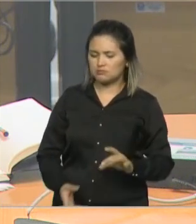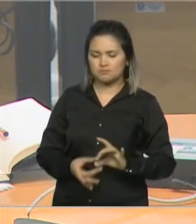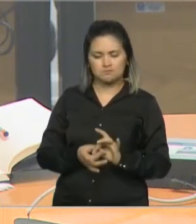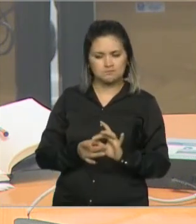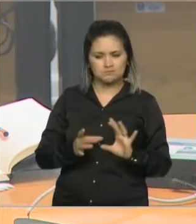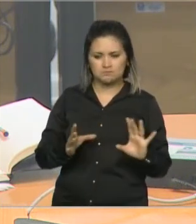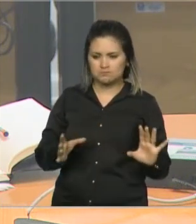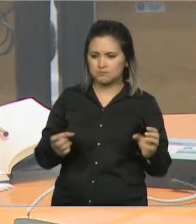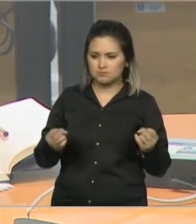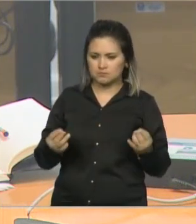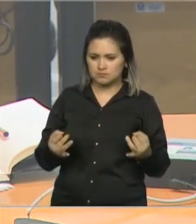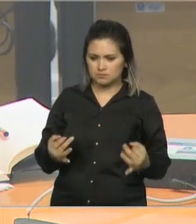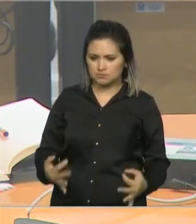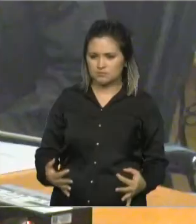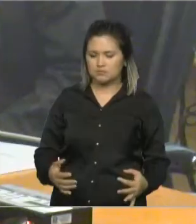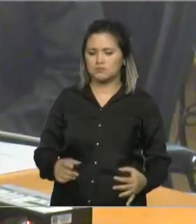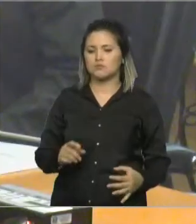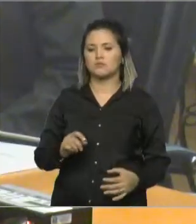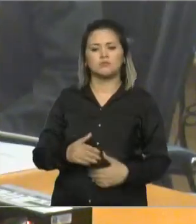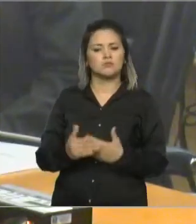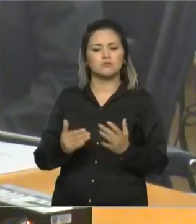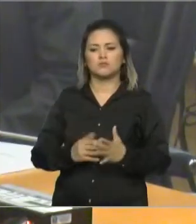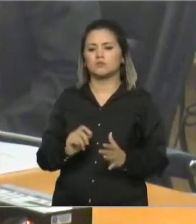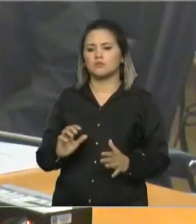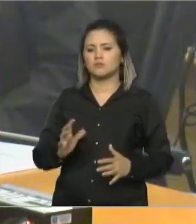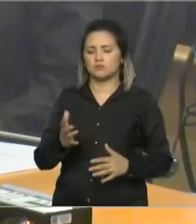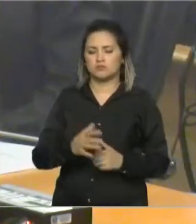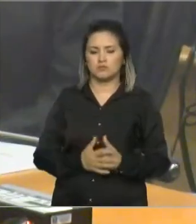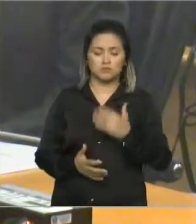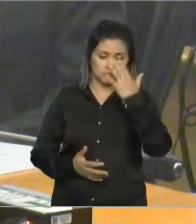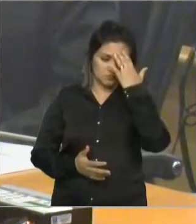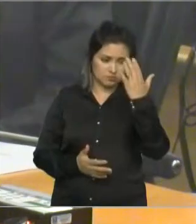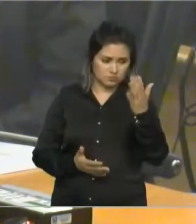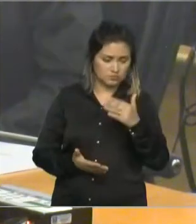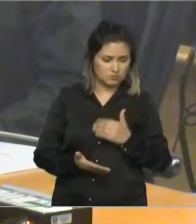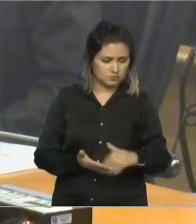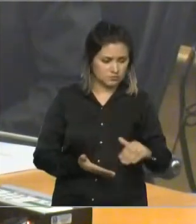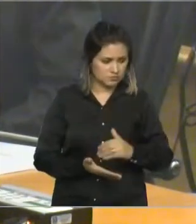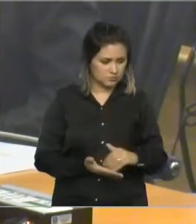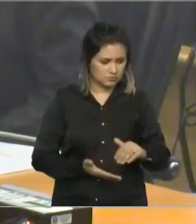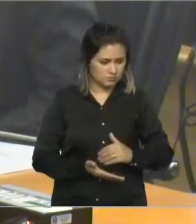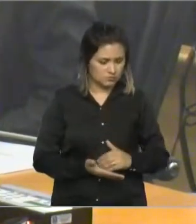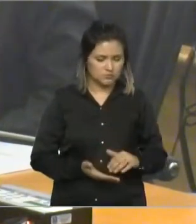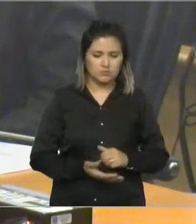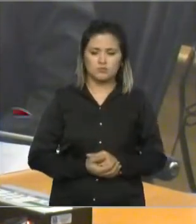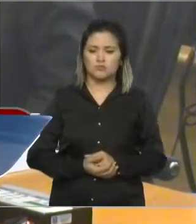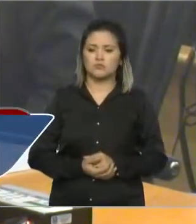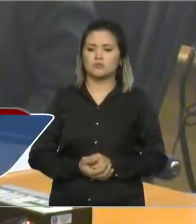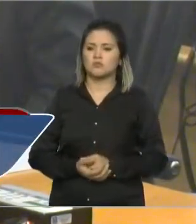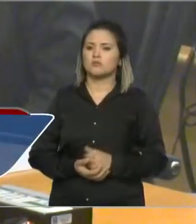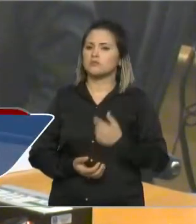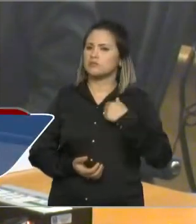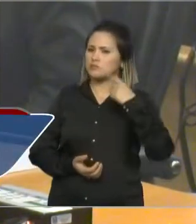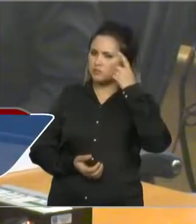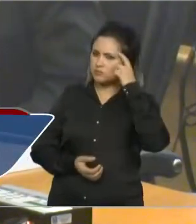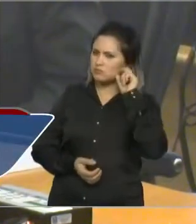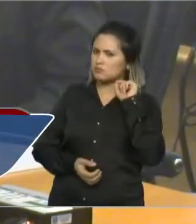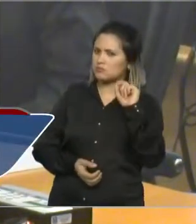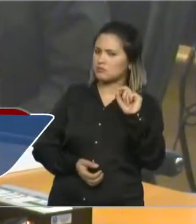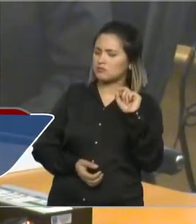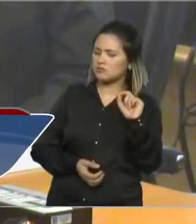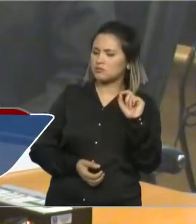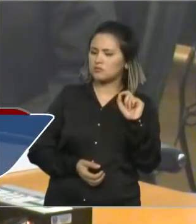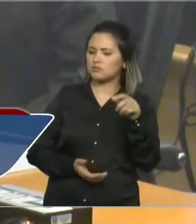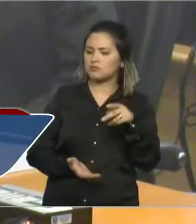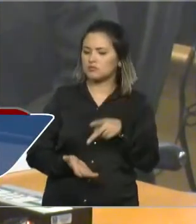fazer o bom debate. Agradeço, secretário, a sua presença. Penso que quem caminha com a verdade, com a boa intenção dentro